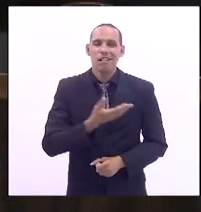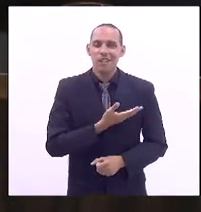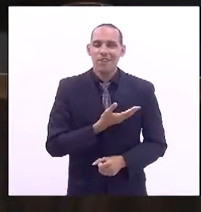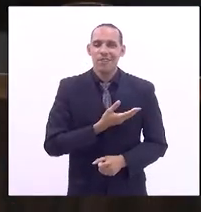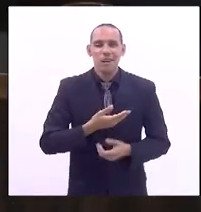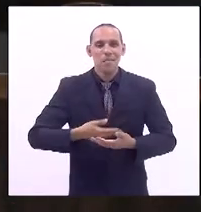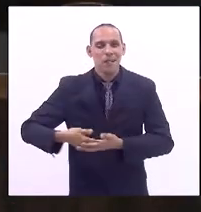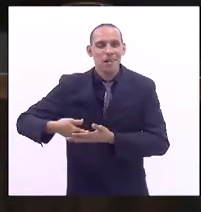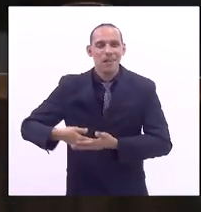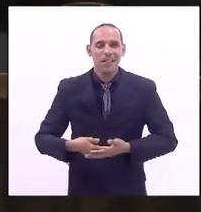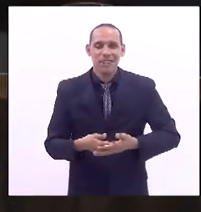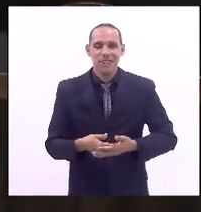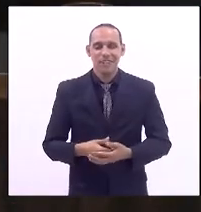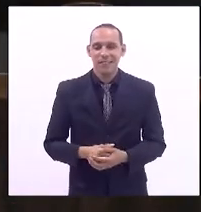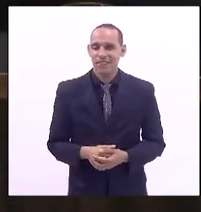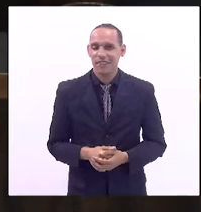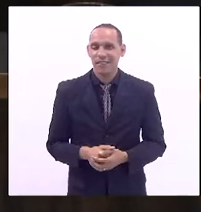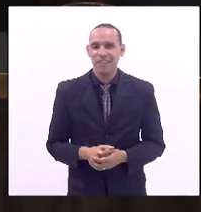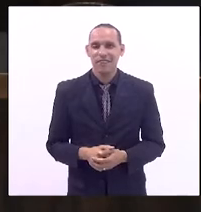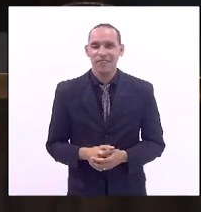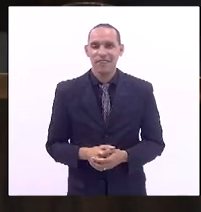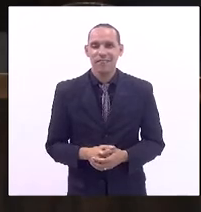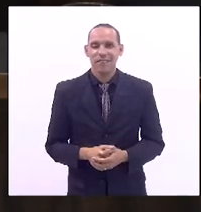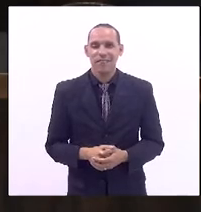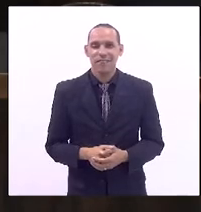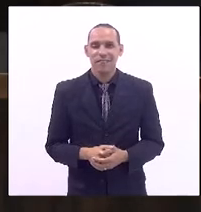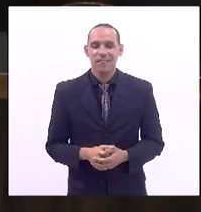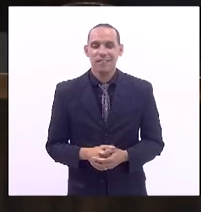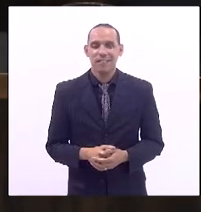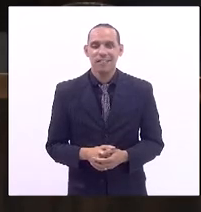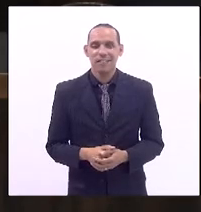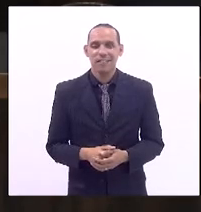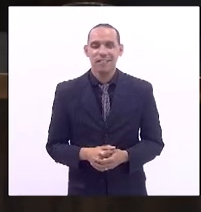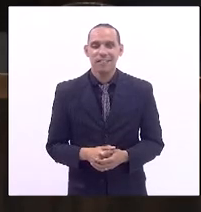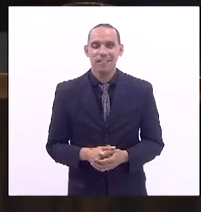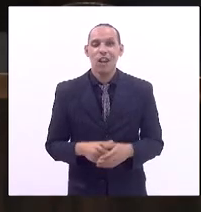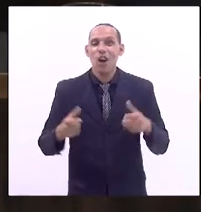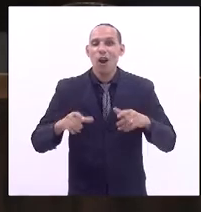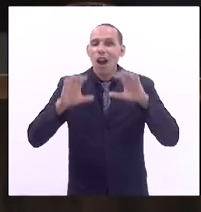querido Bebeto e com Maracanã